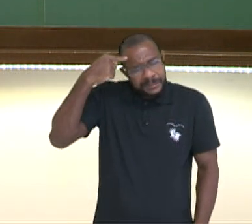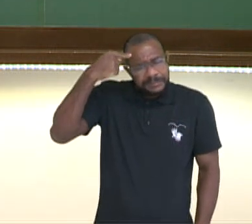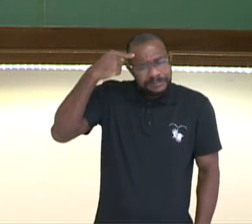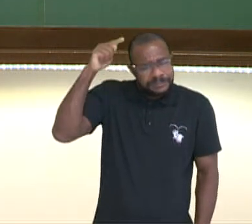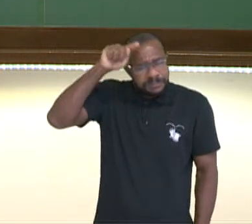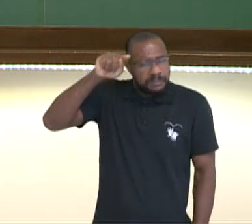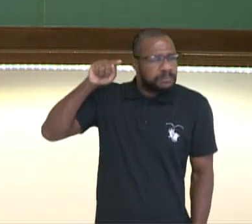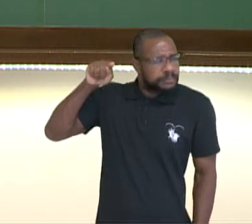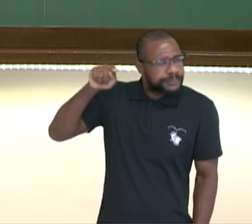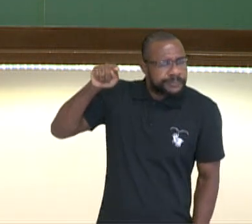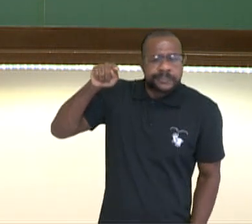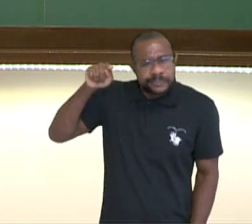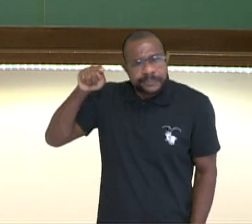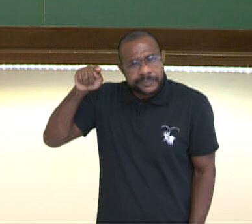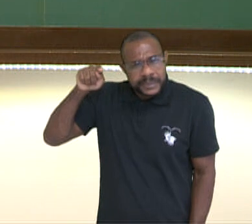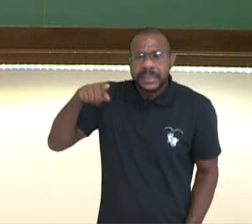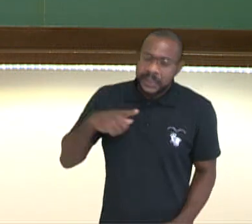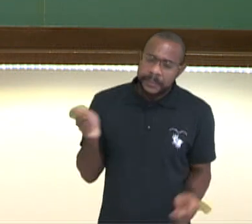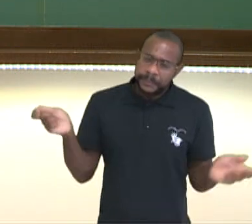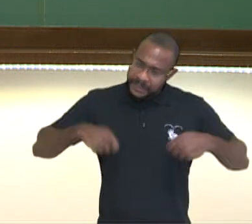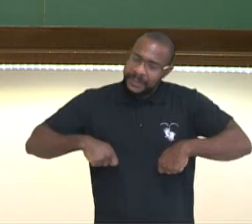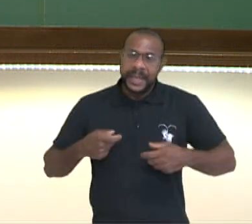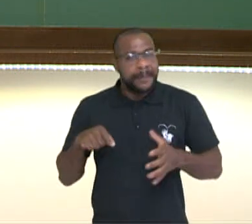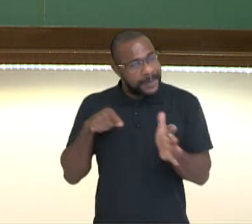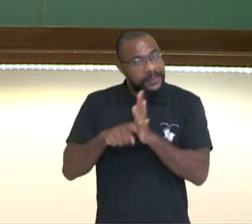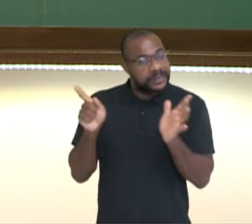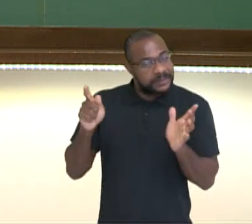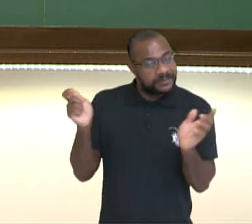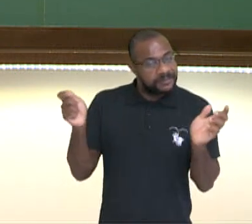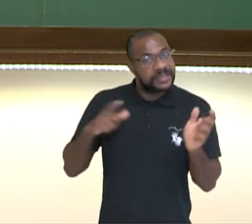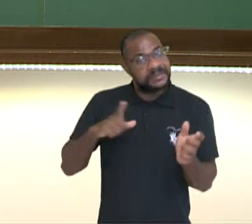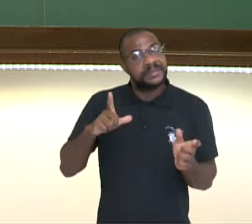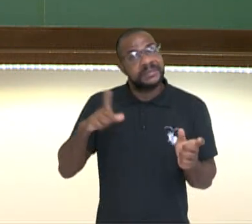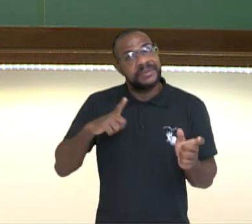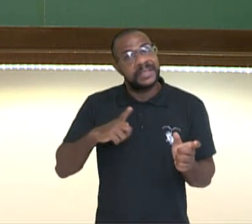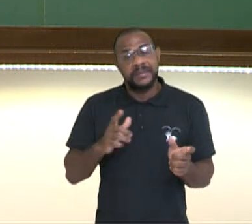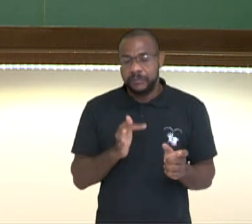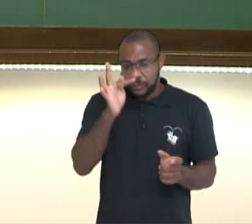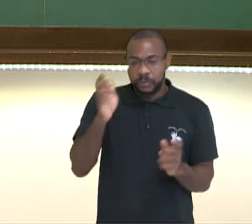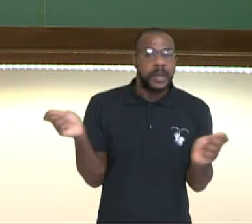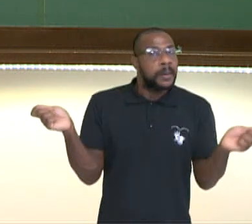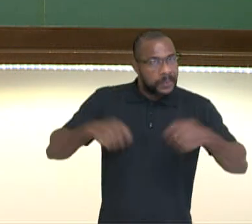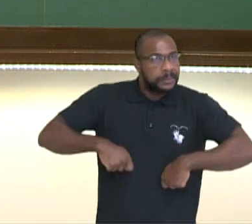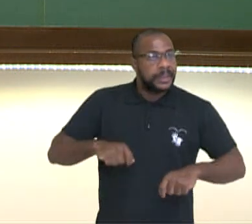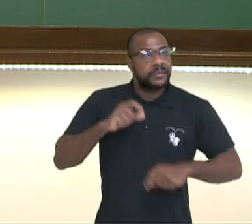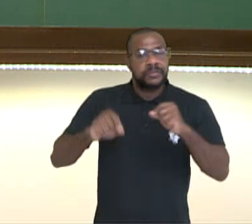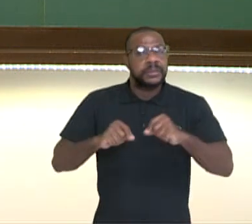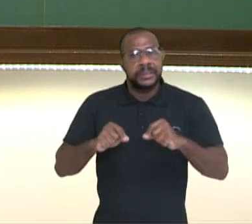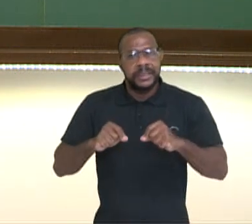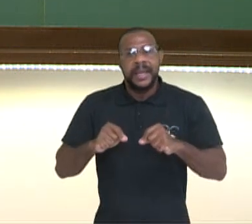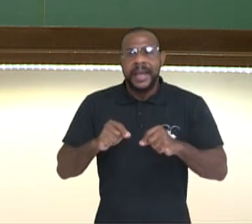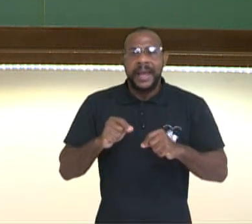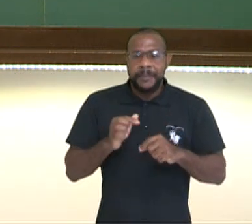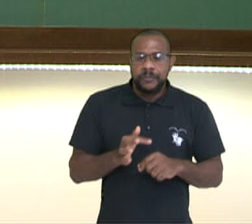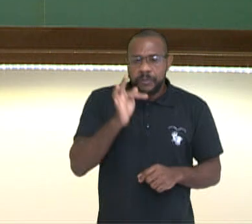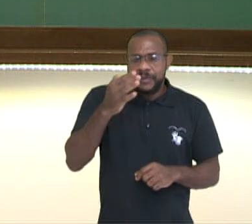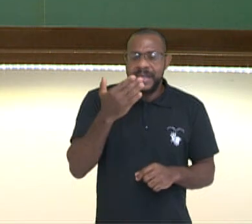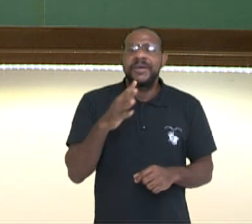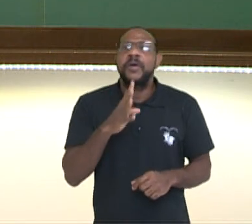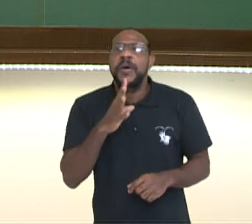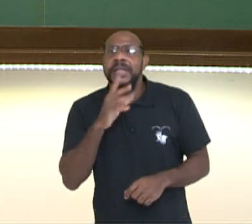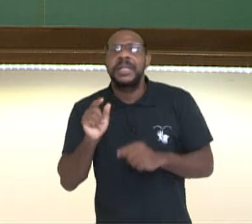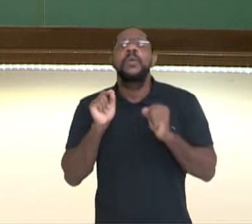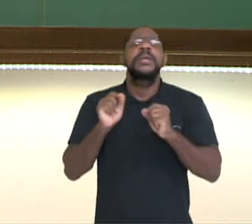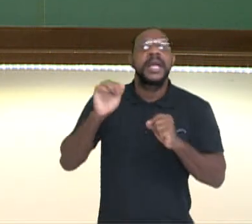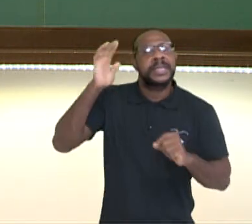vão servir de possibilidades para que você reflita mais aprofundadamente sobre o que é a teoria do conhecimento, que logo, logo vou